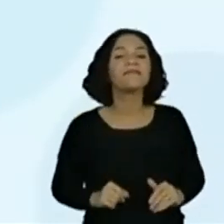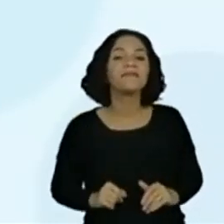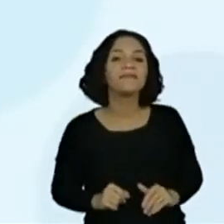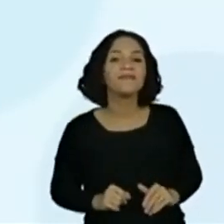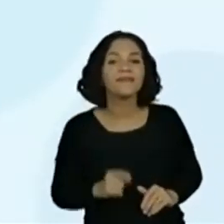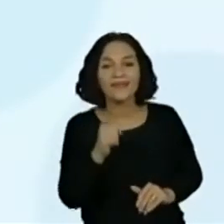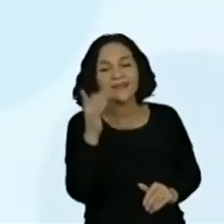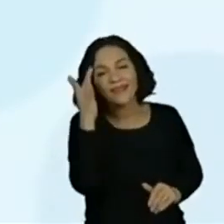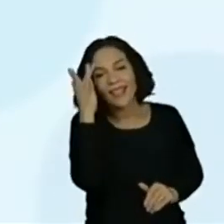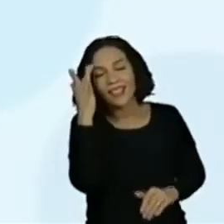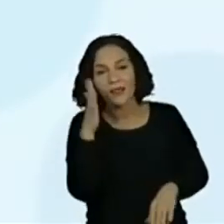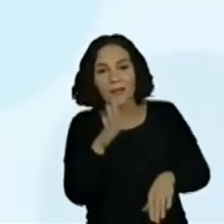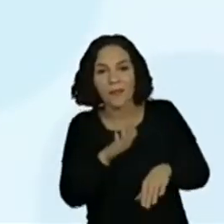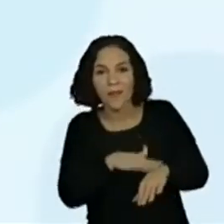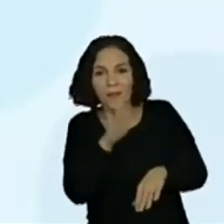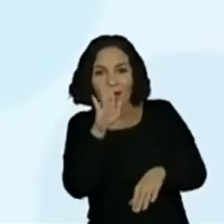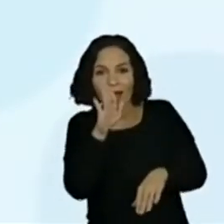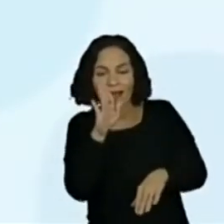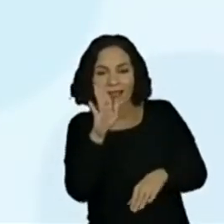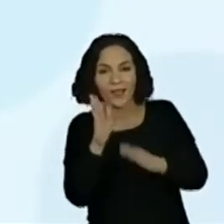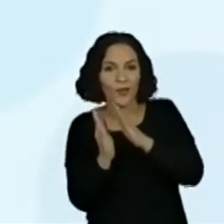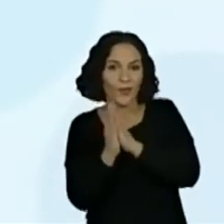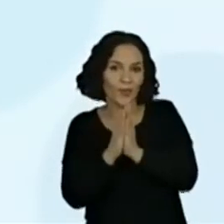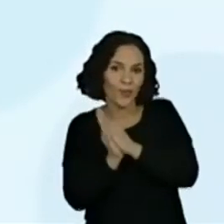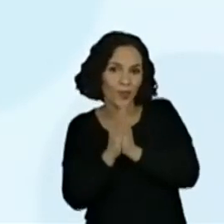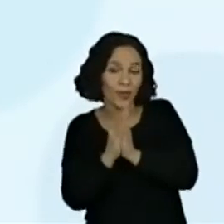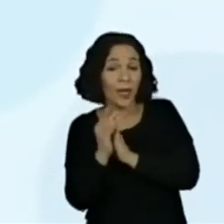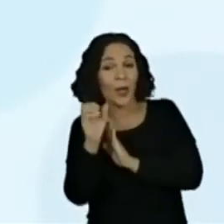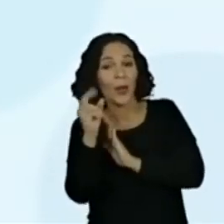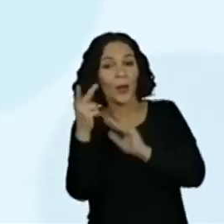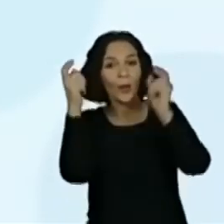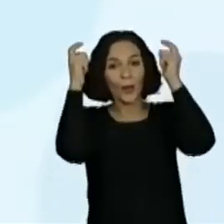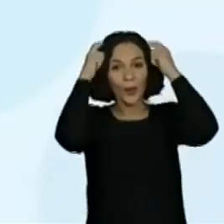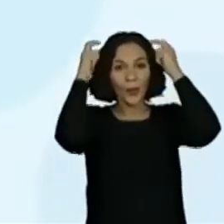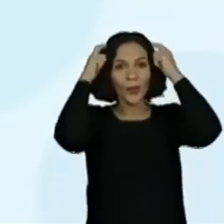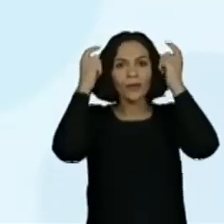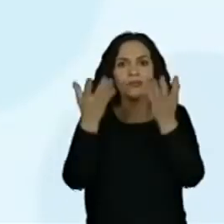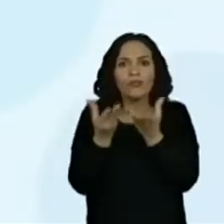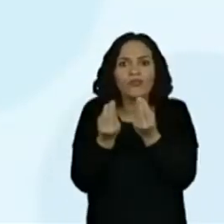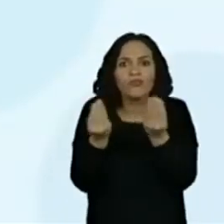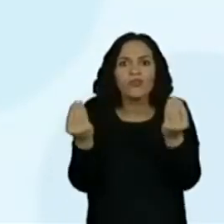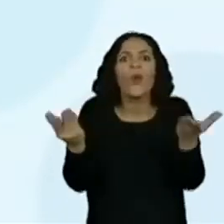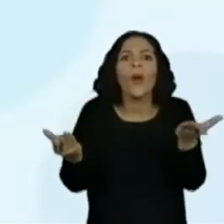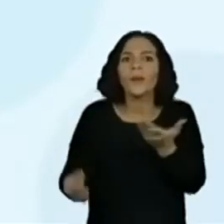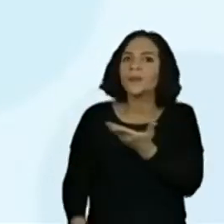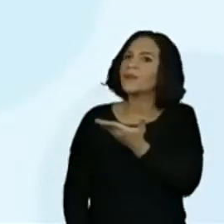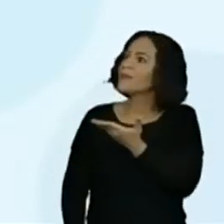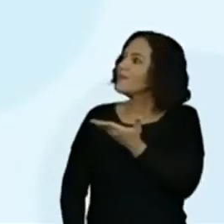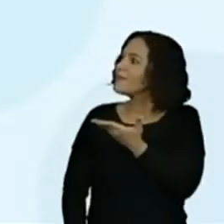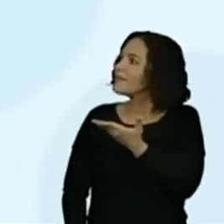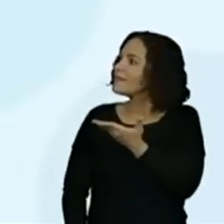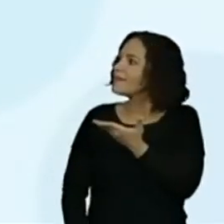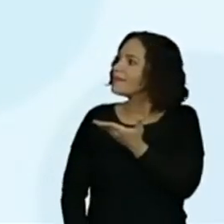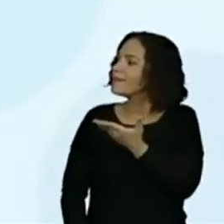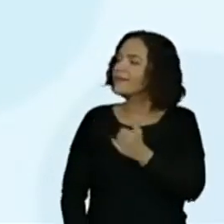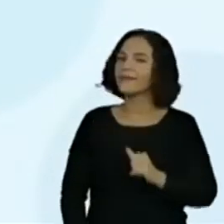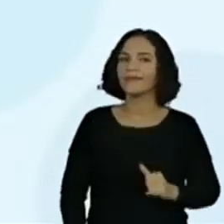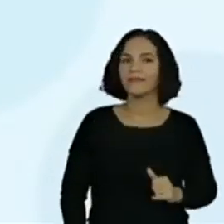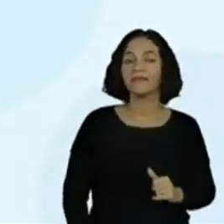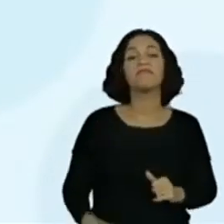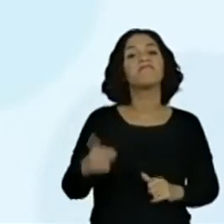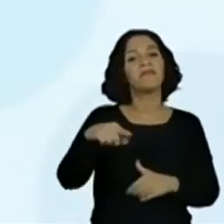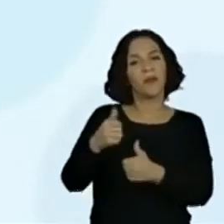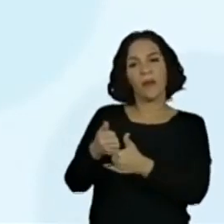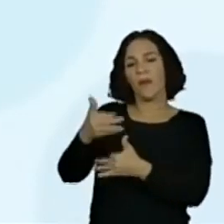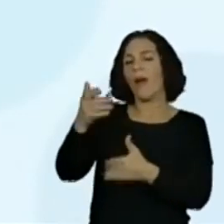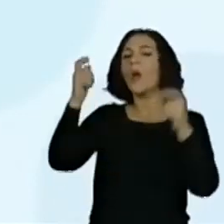acham que tem mais aí nessa coleção? Bonecas ou urso na estante dela? Tá todo mundo com você, né? Tá todo mundo comigo,